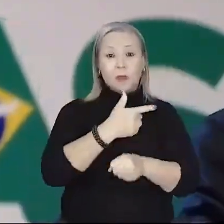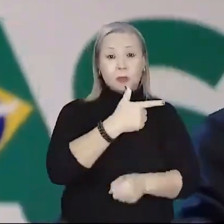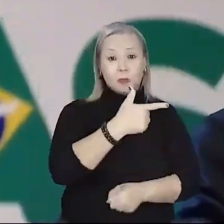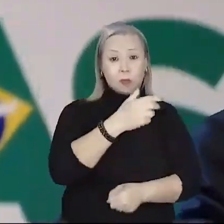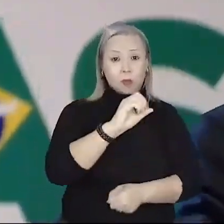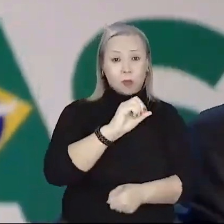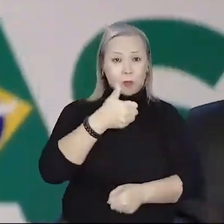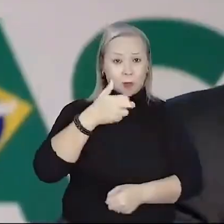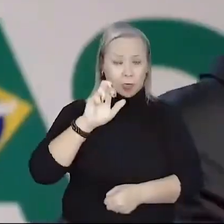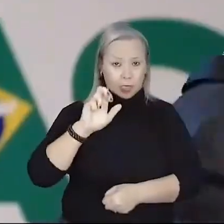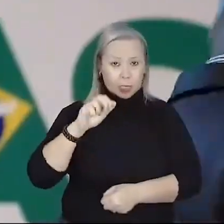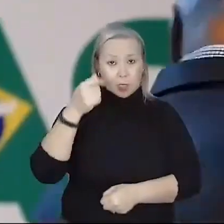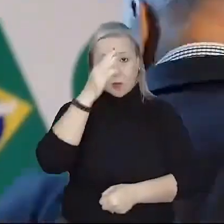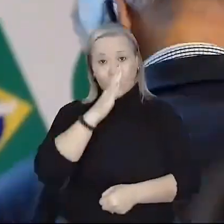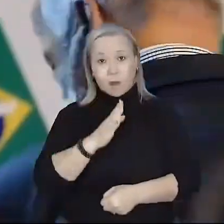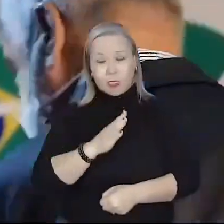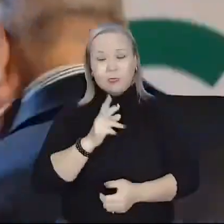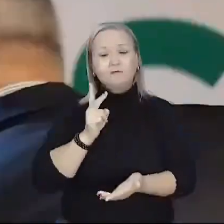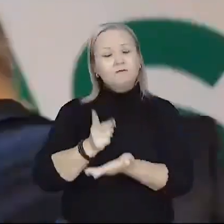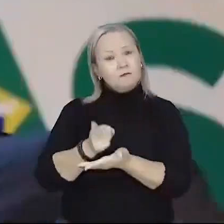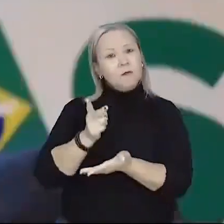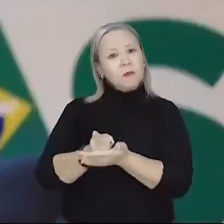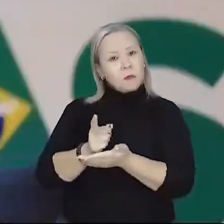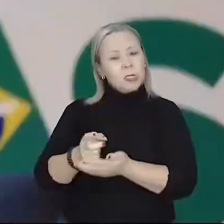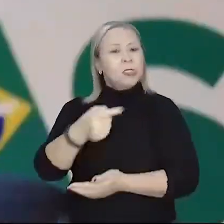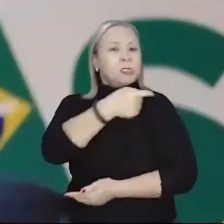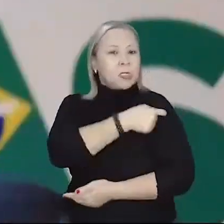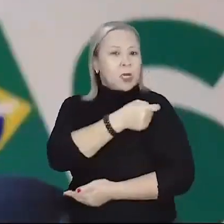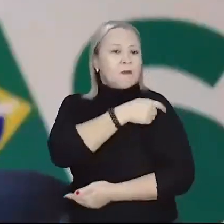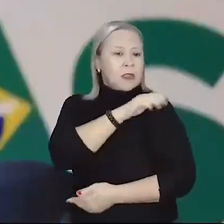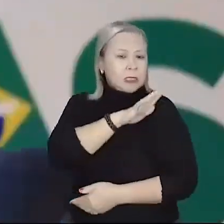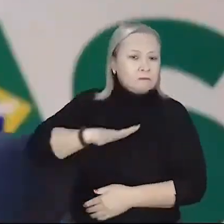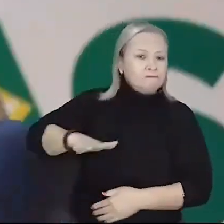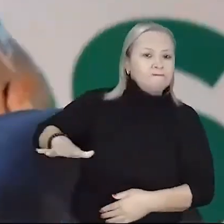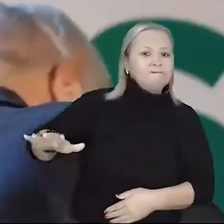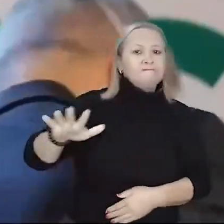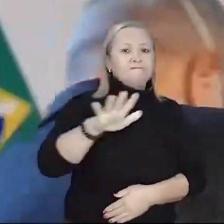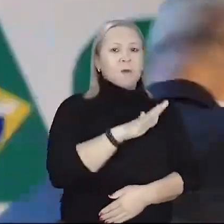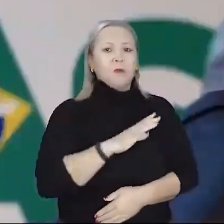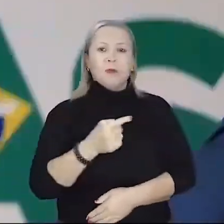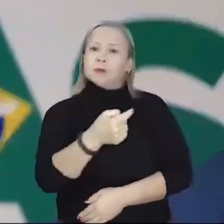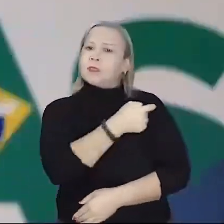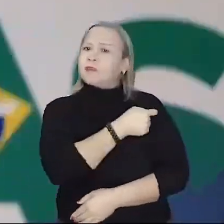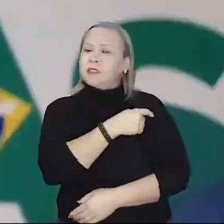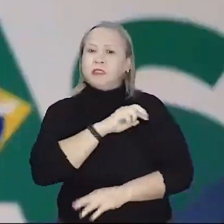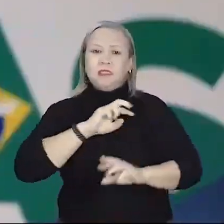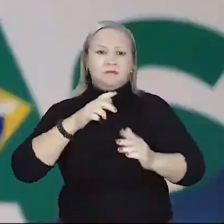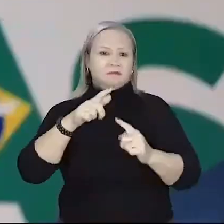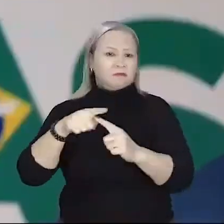2015, o Brasil mantinha cobertura vacinal para todas as vacinas